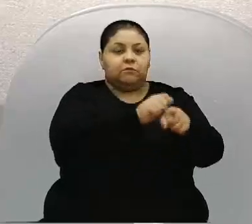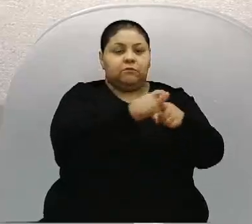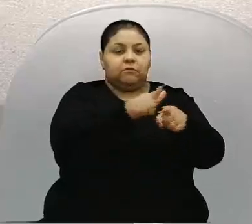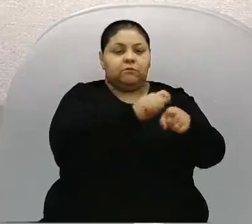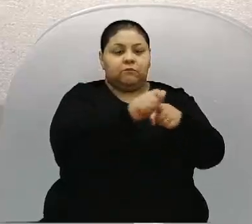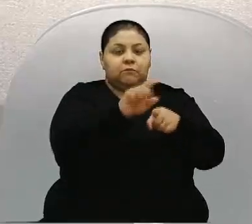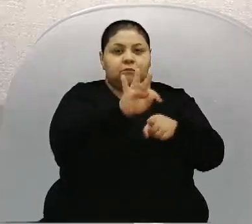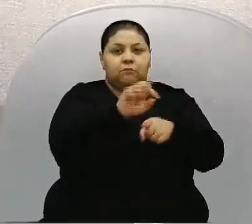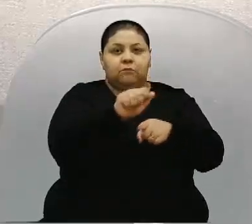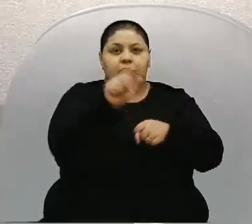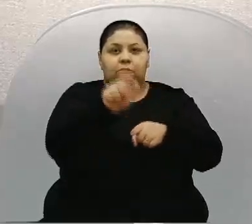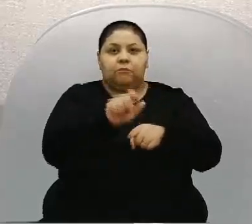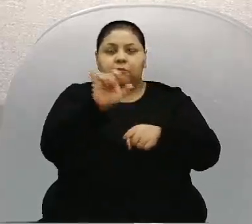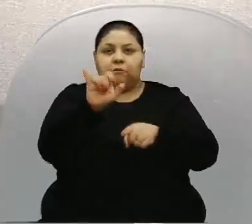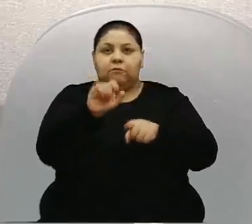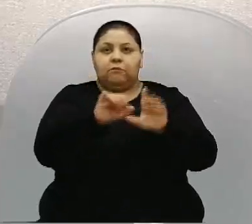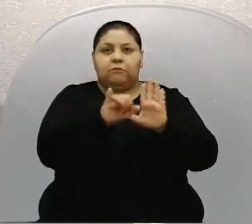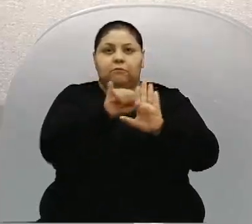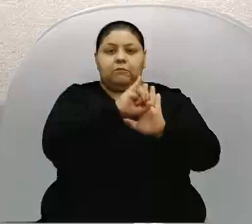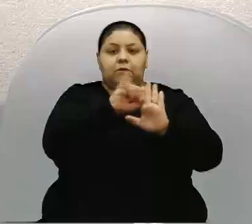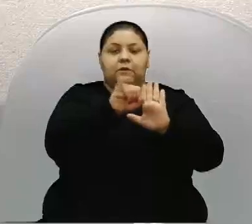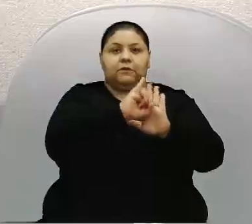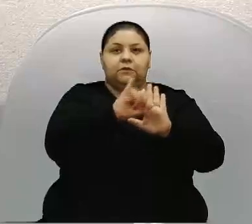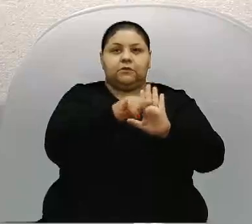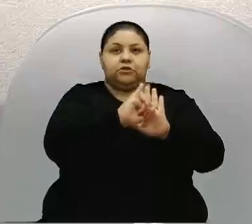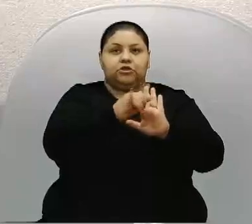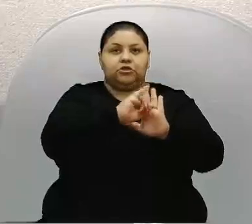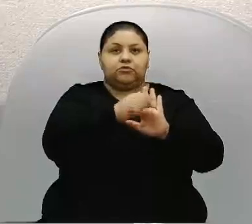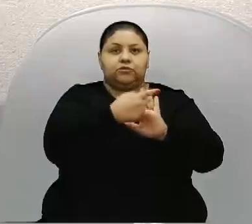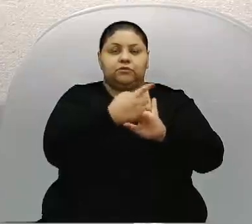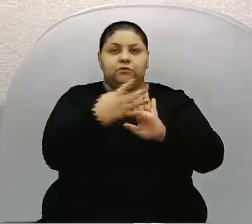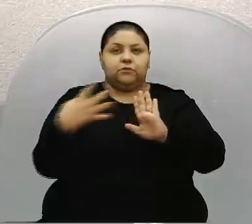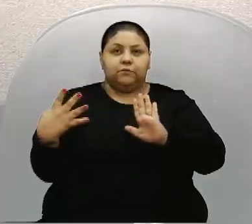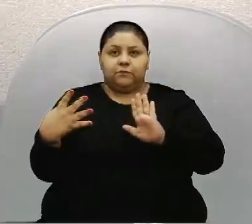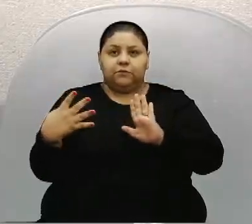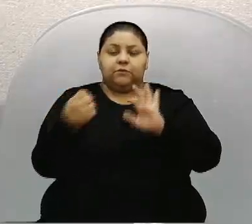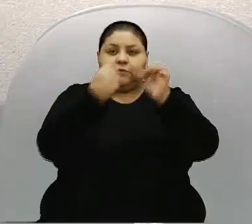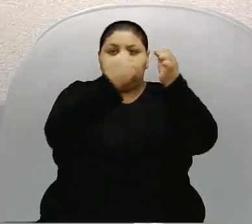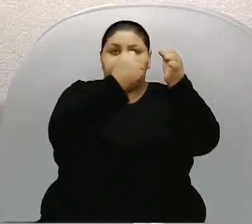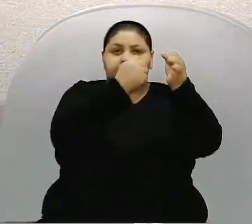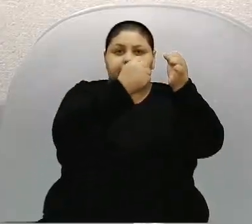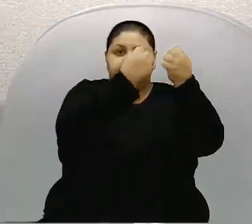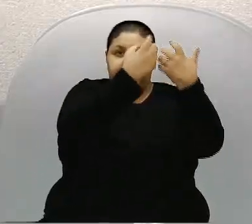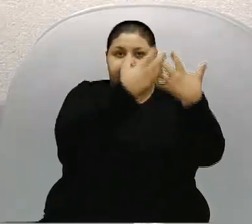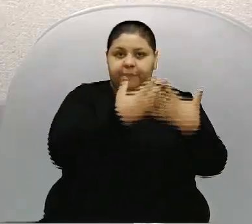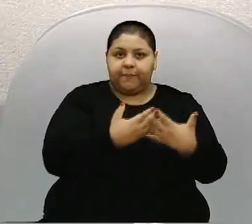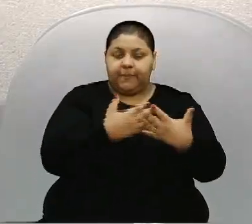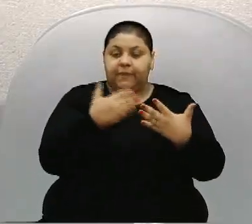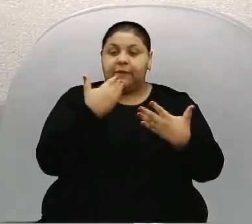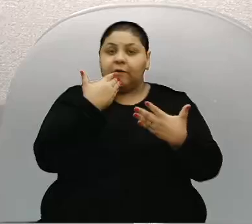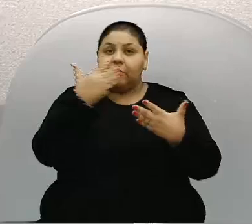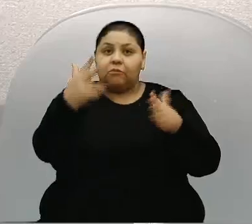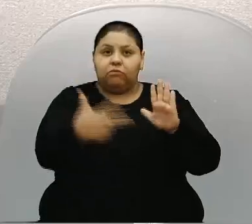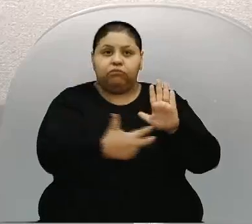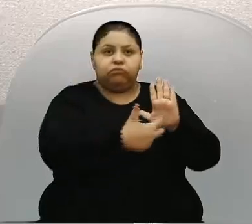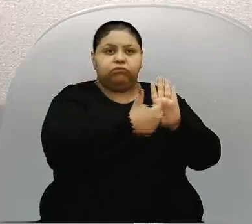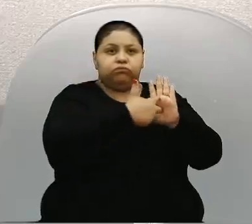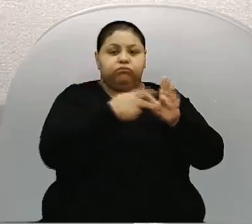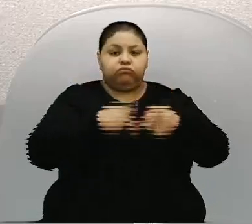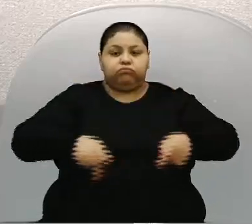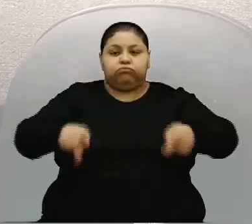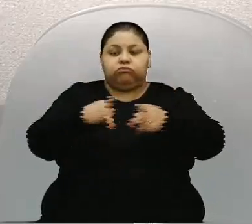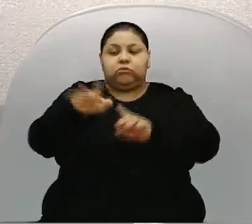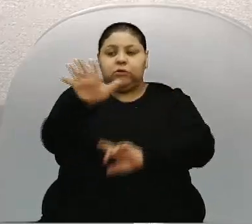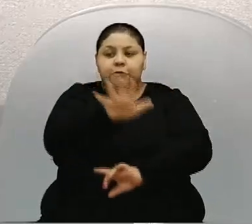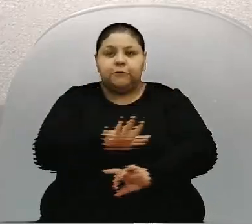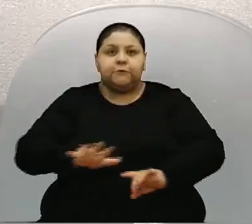táxi, artigo 144. Tal proposição é um alerta à população em geral das restrições